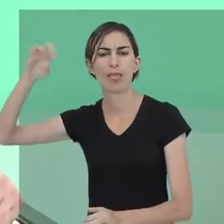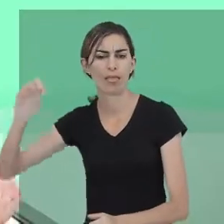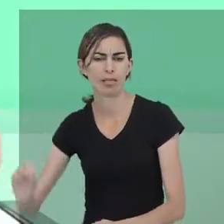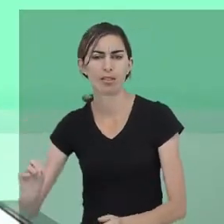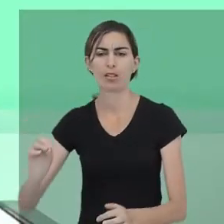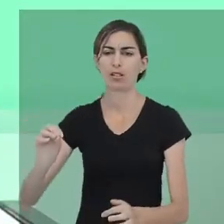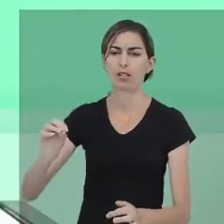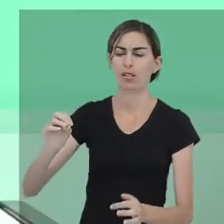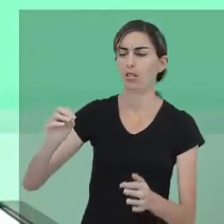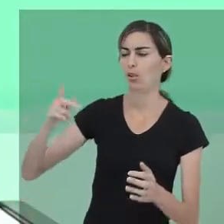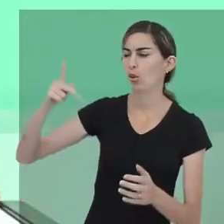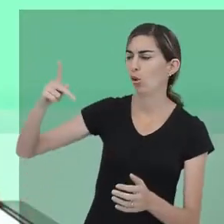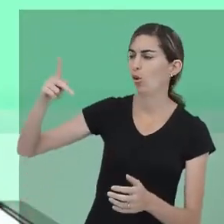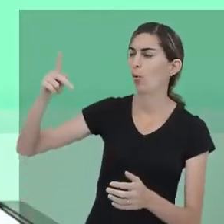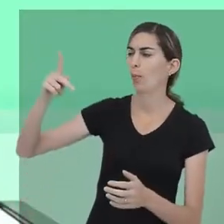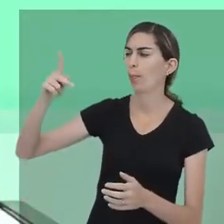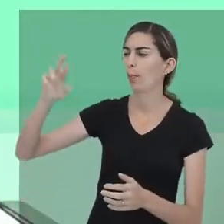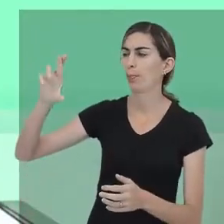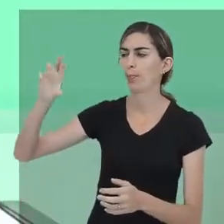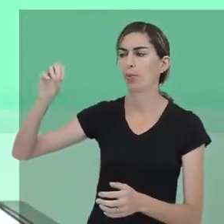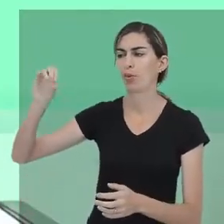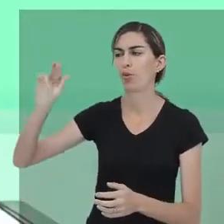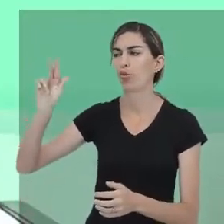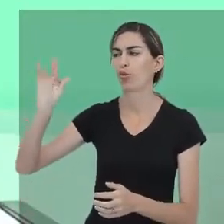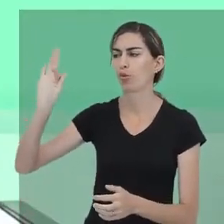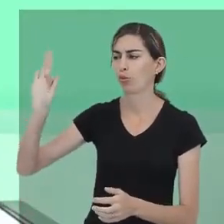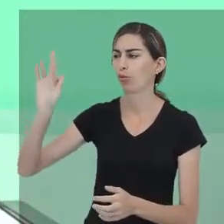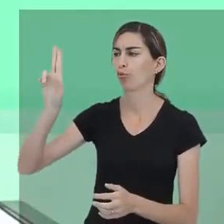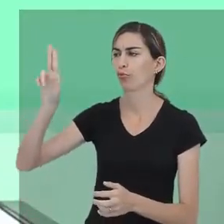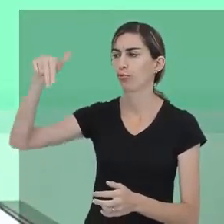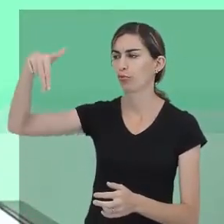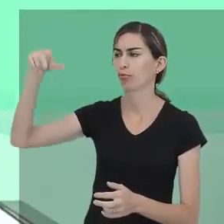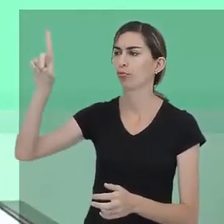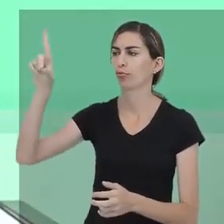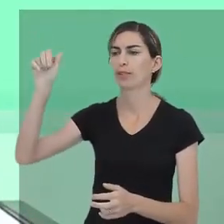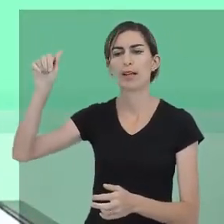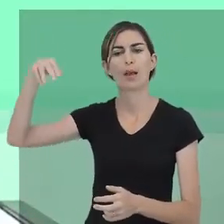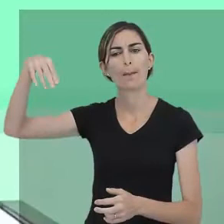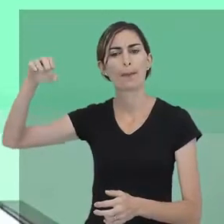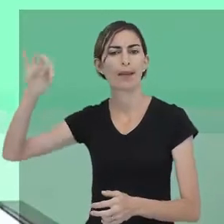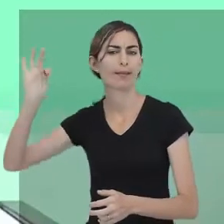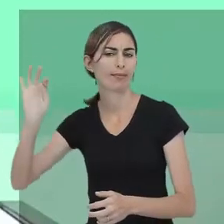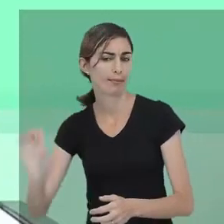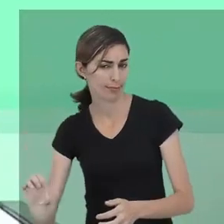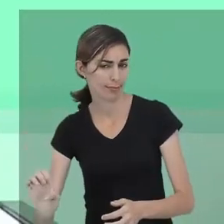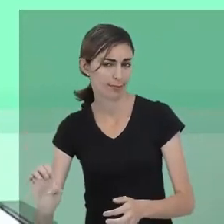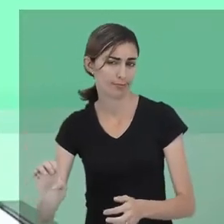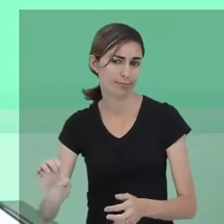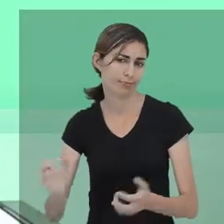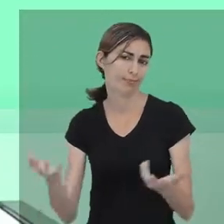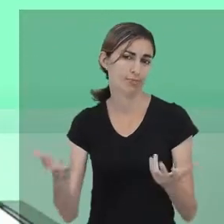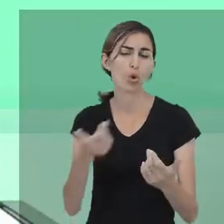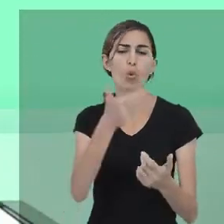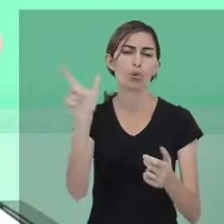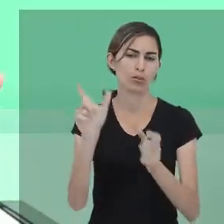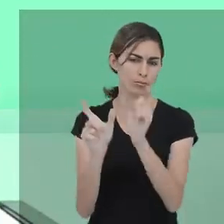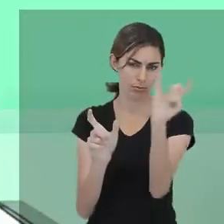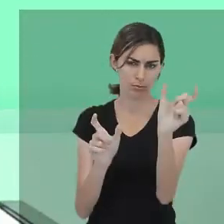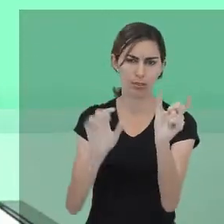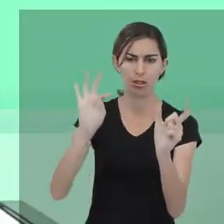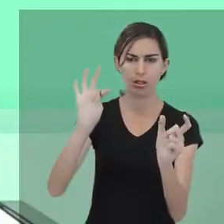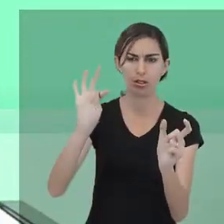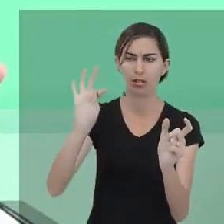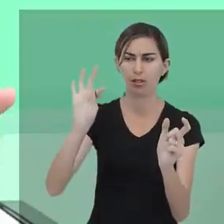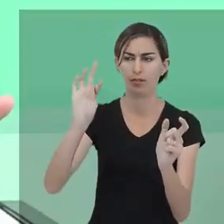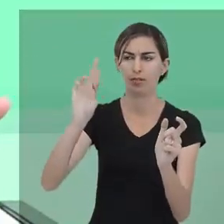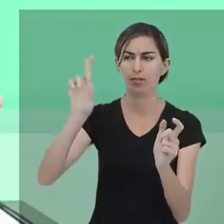Profundamente. Por exemplo, a gente pega a palavra true, true, verdade. E a gente põe o li na